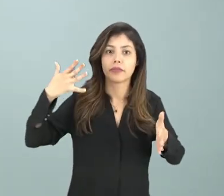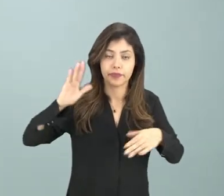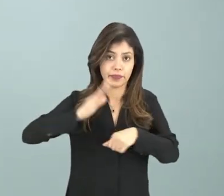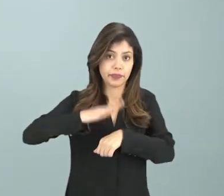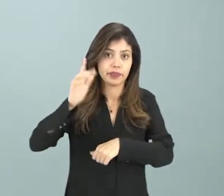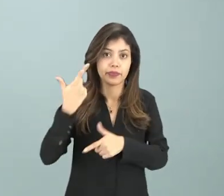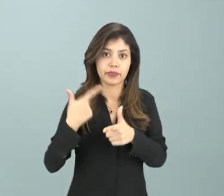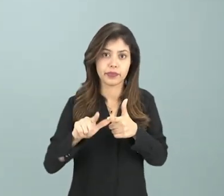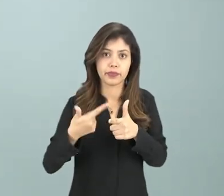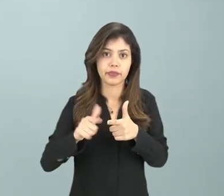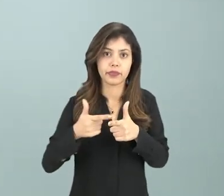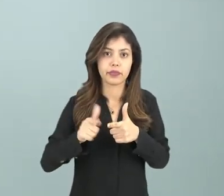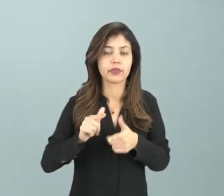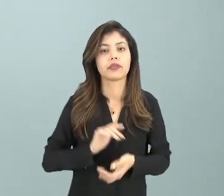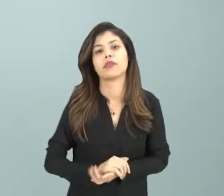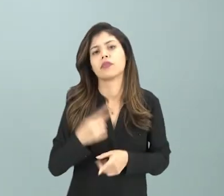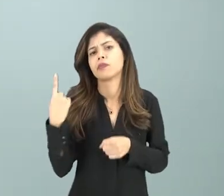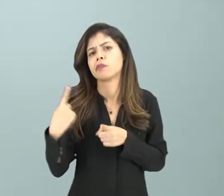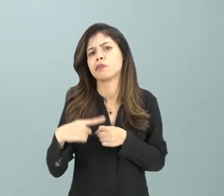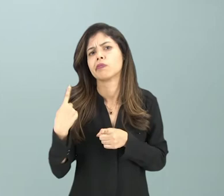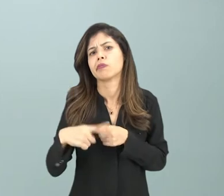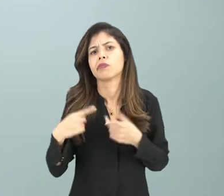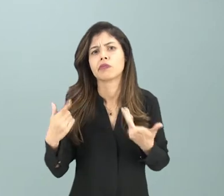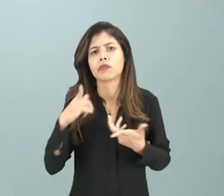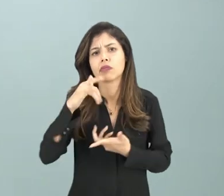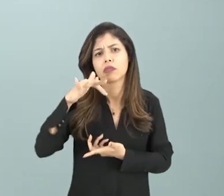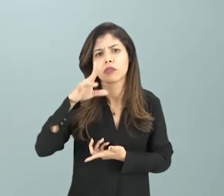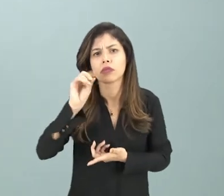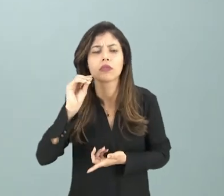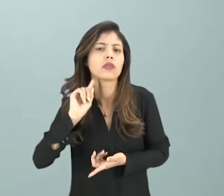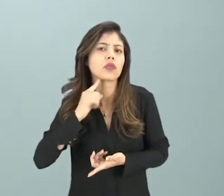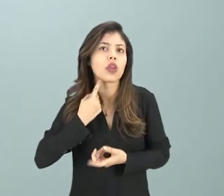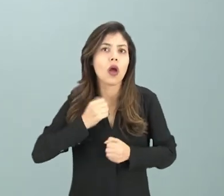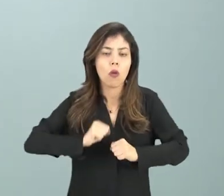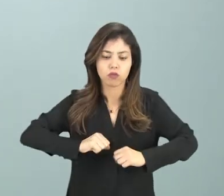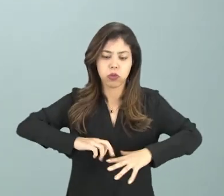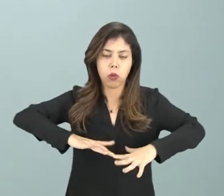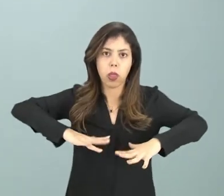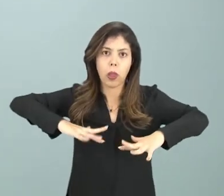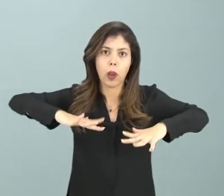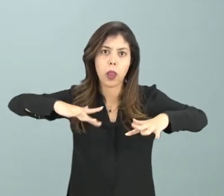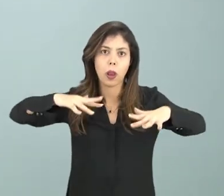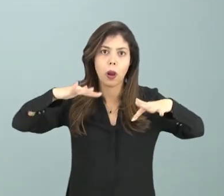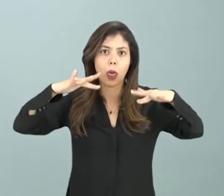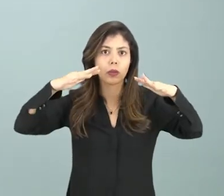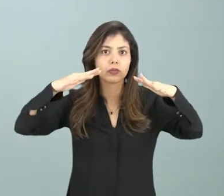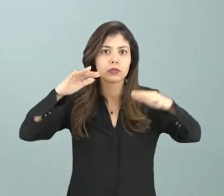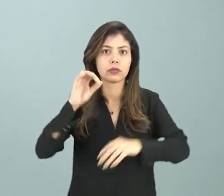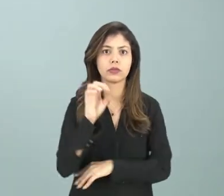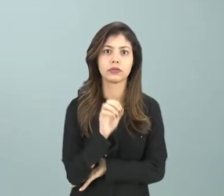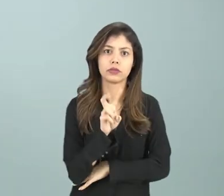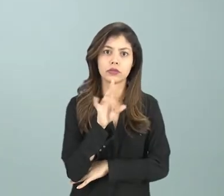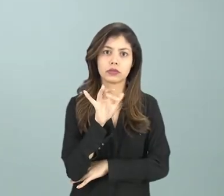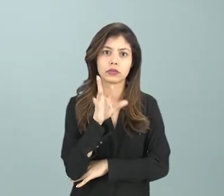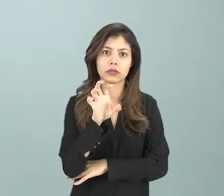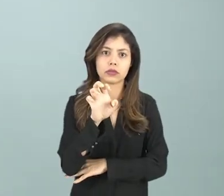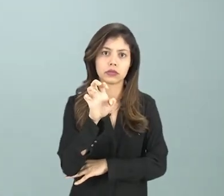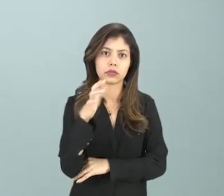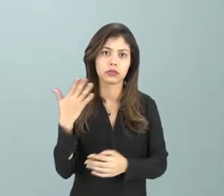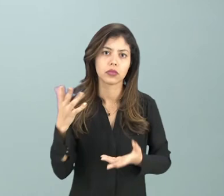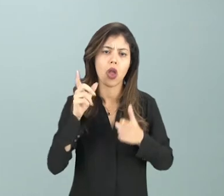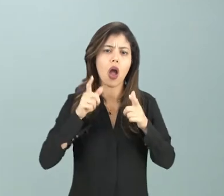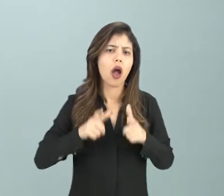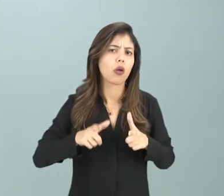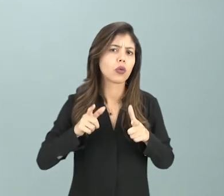mas problema porque lixo excesso de lixo é volume é um excesso de volume de